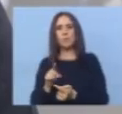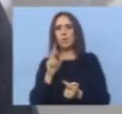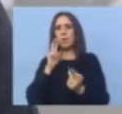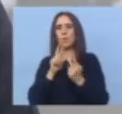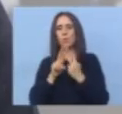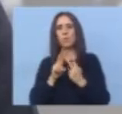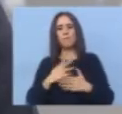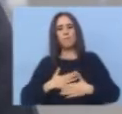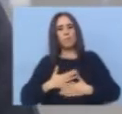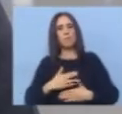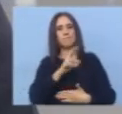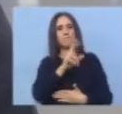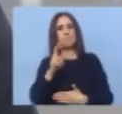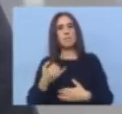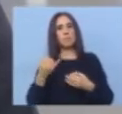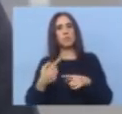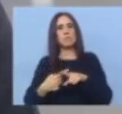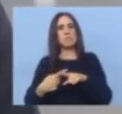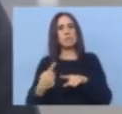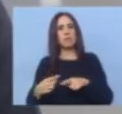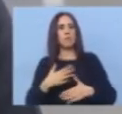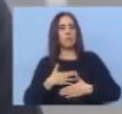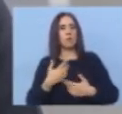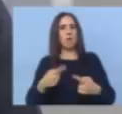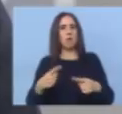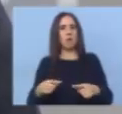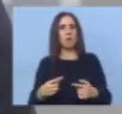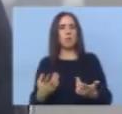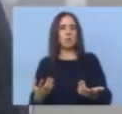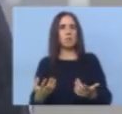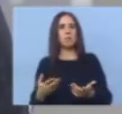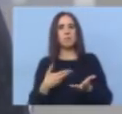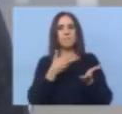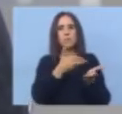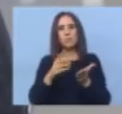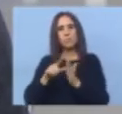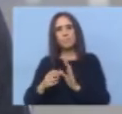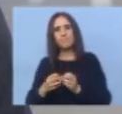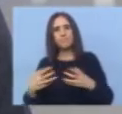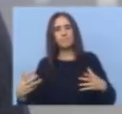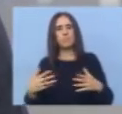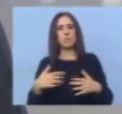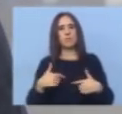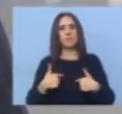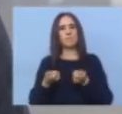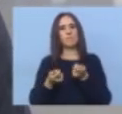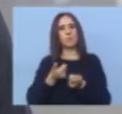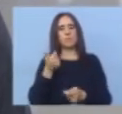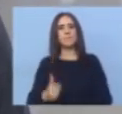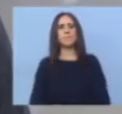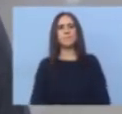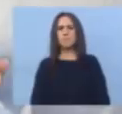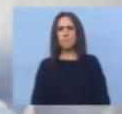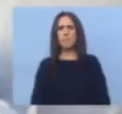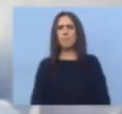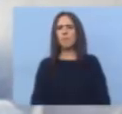nesta vontade de fazer missões, que depois nasce entusiasmo, que nasce vontade de ajudar a crescer este projeto e de organizar melhor. O que é que